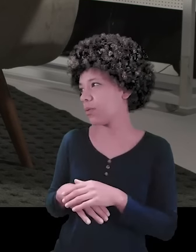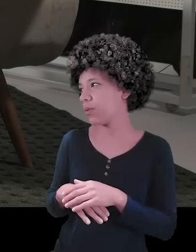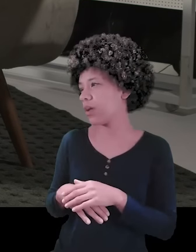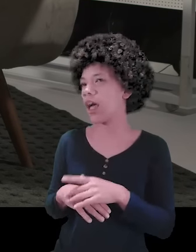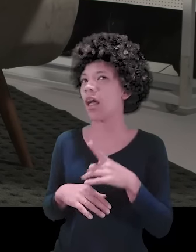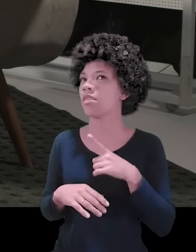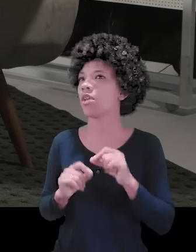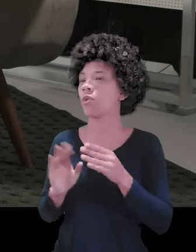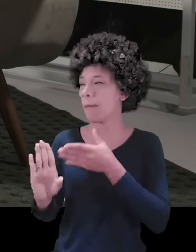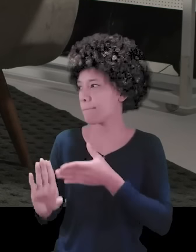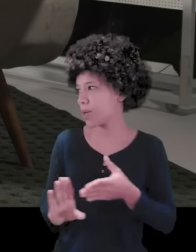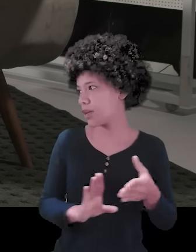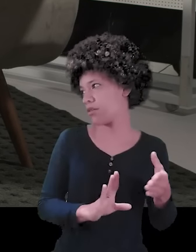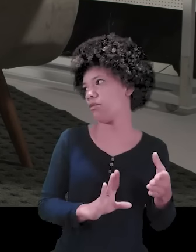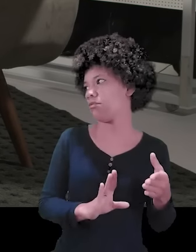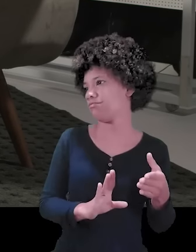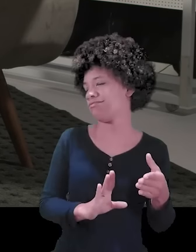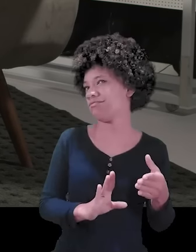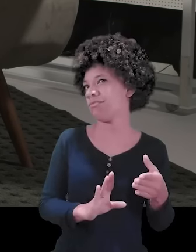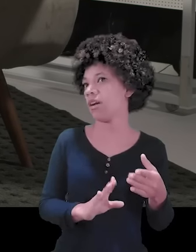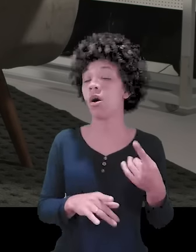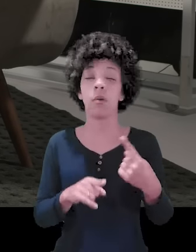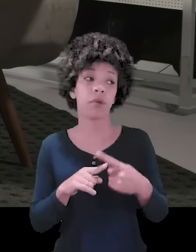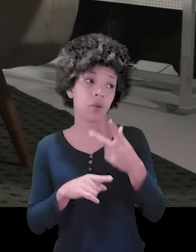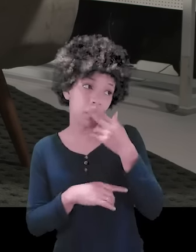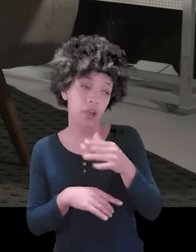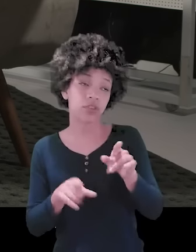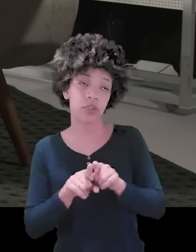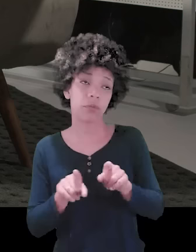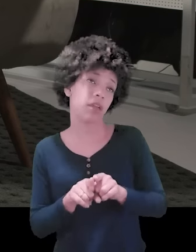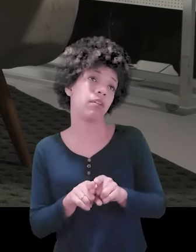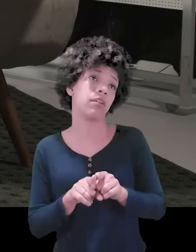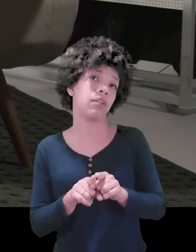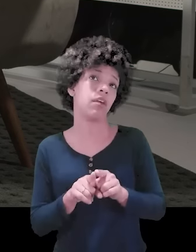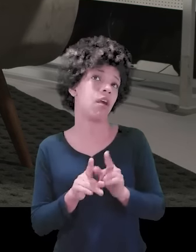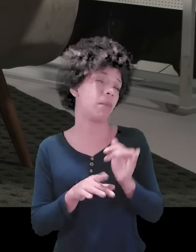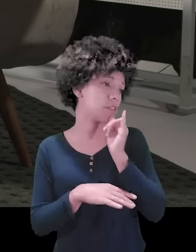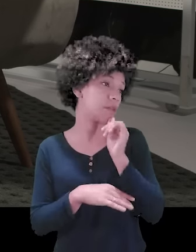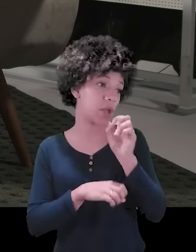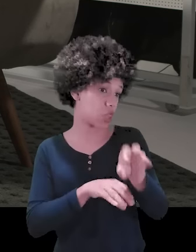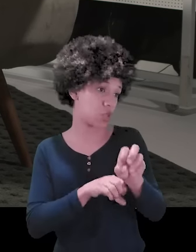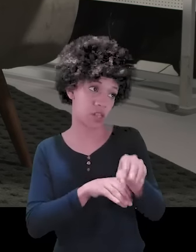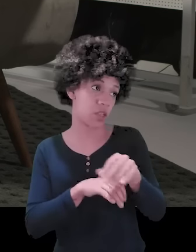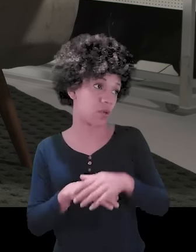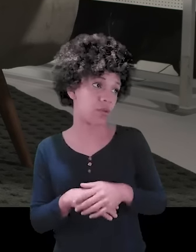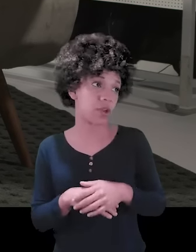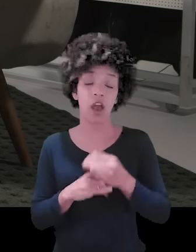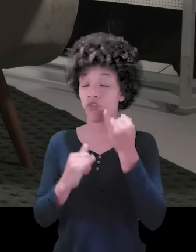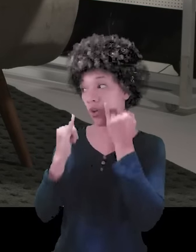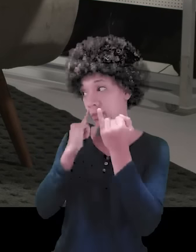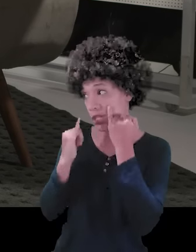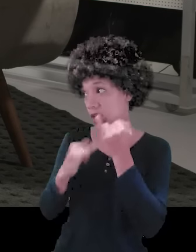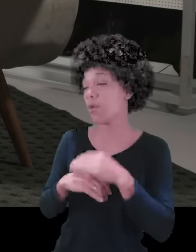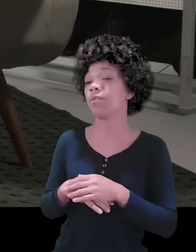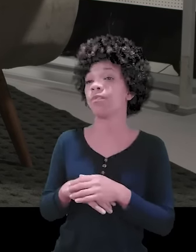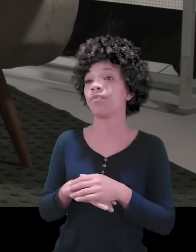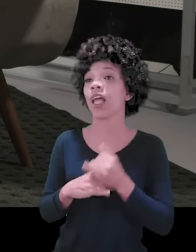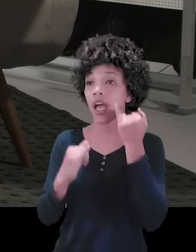no final uma parada de longo prazo isso porque eu acho que tem a ver a mesma coisa que pode educação educação a